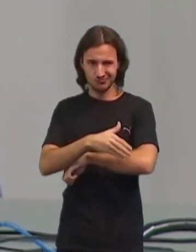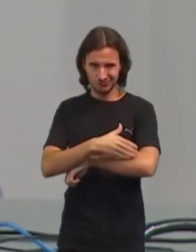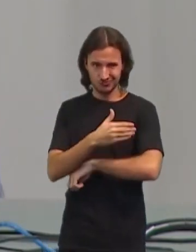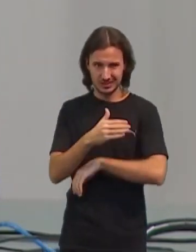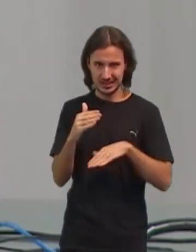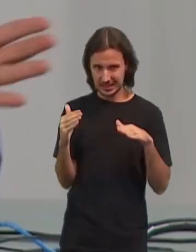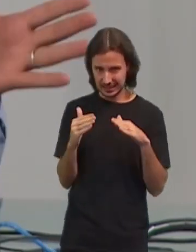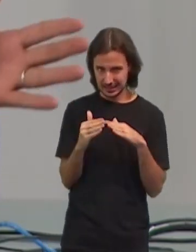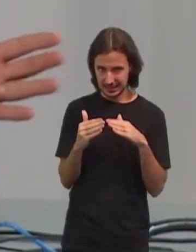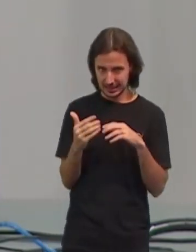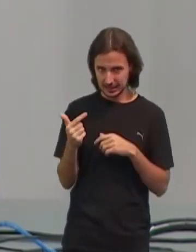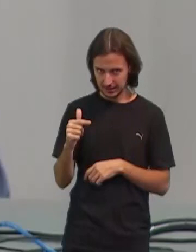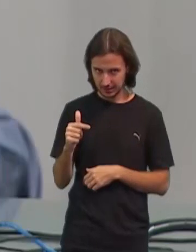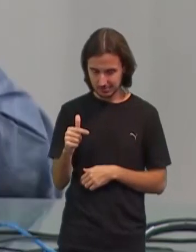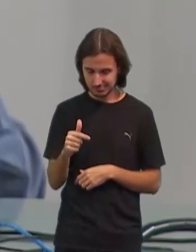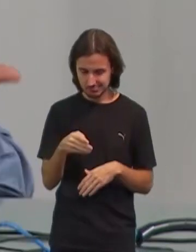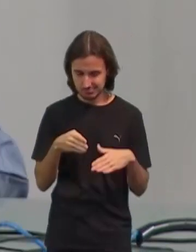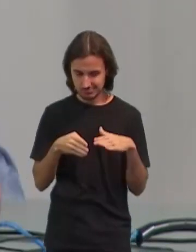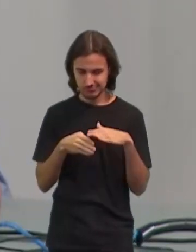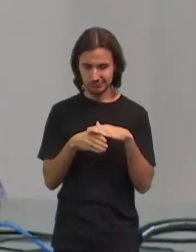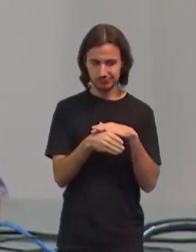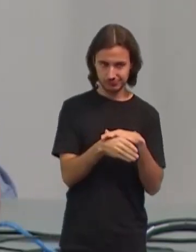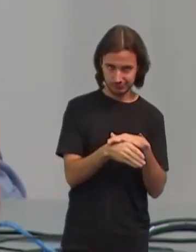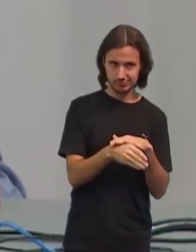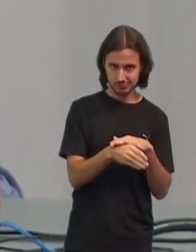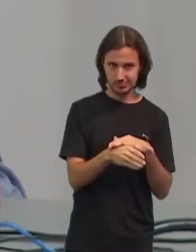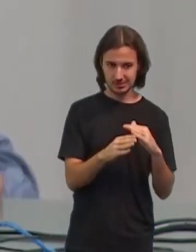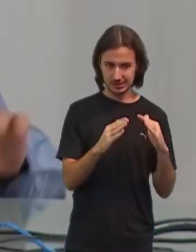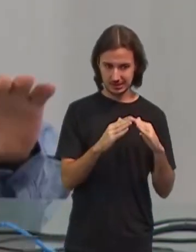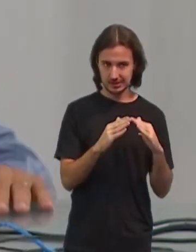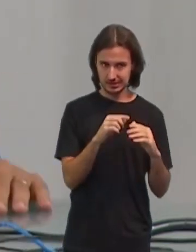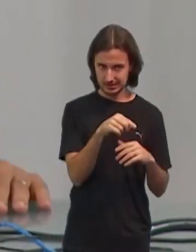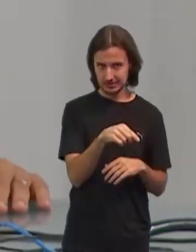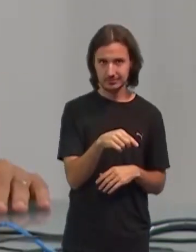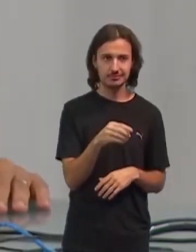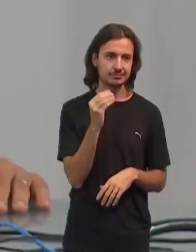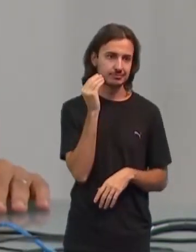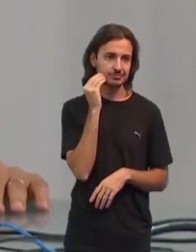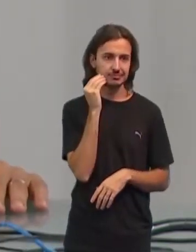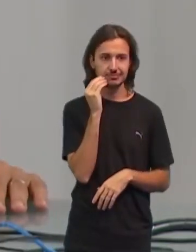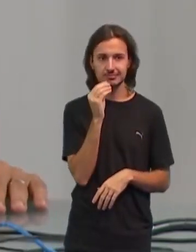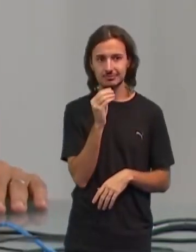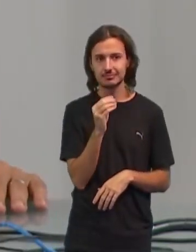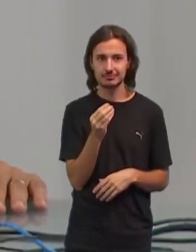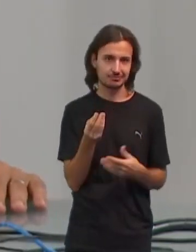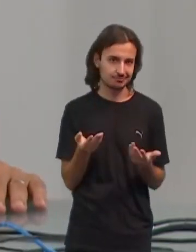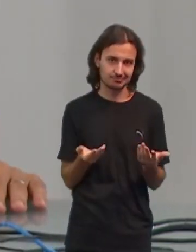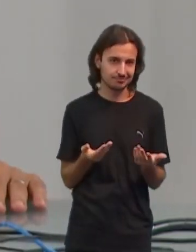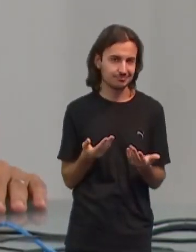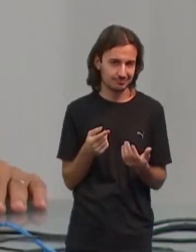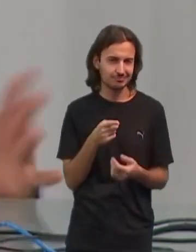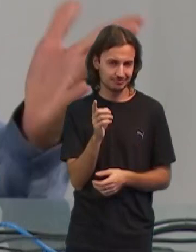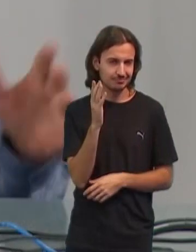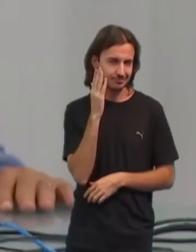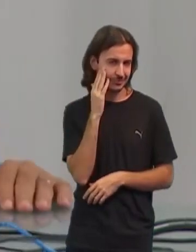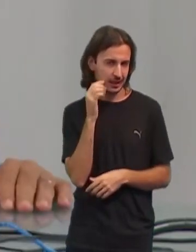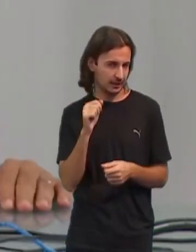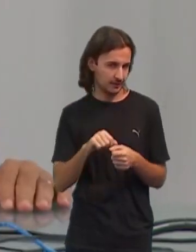lote, ali tem um tapume que eles adentram para dentro desse imóvel para fazer lá algumas muitas coisas, né?